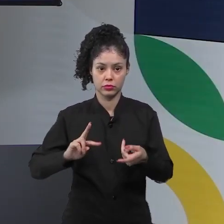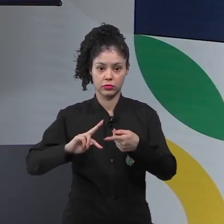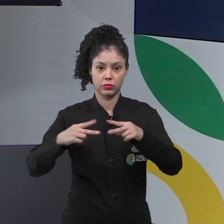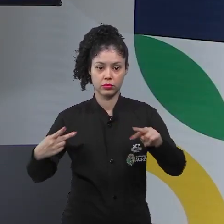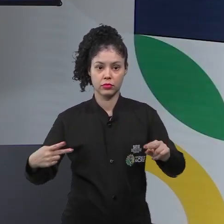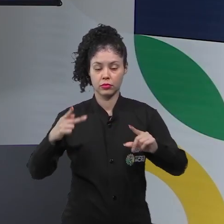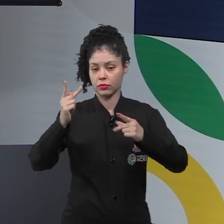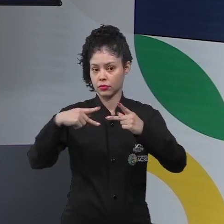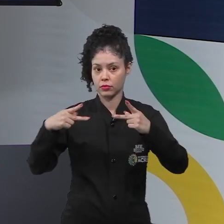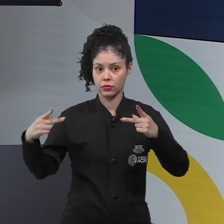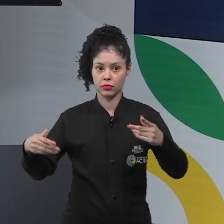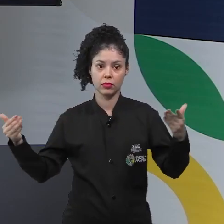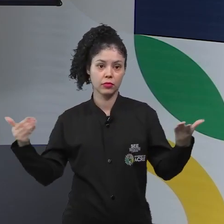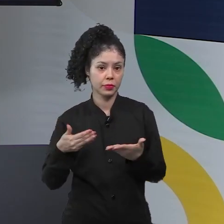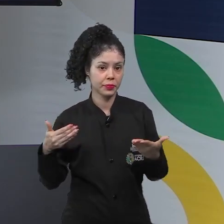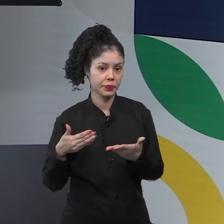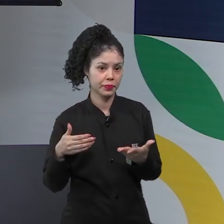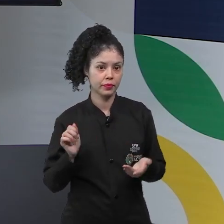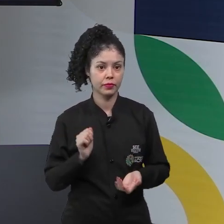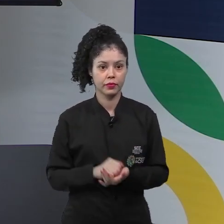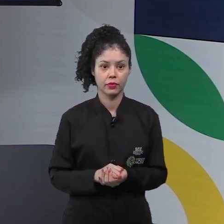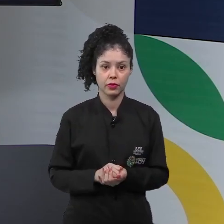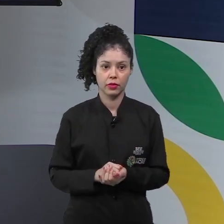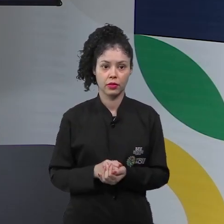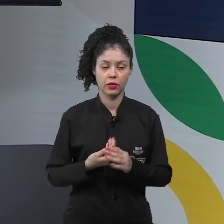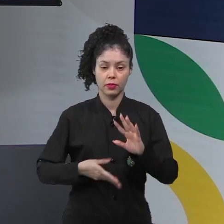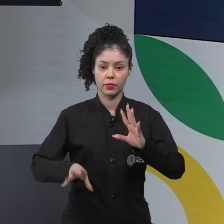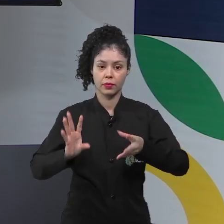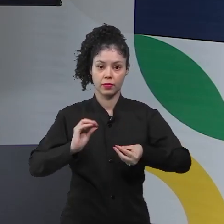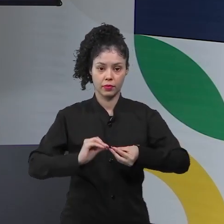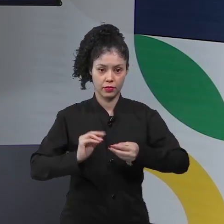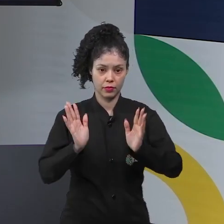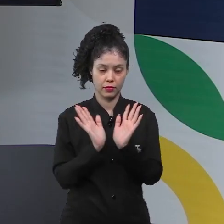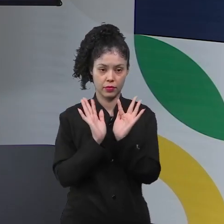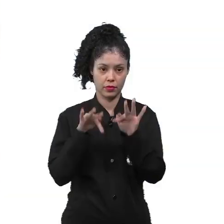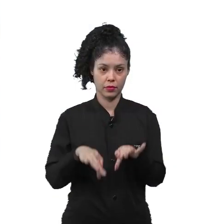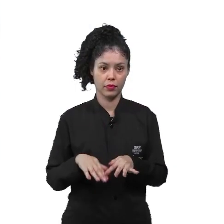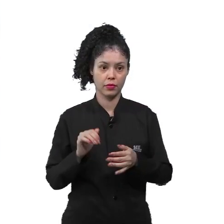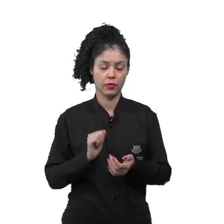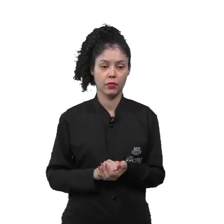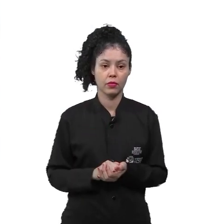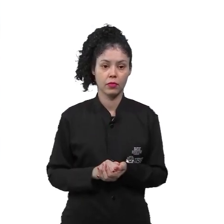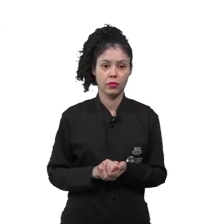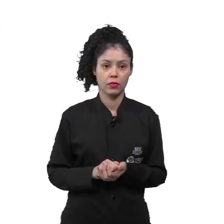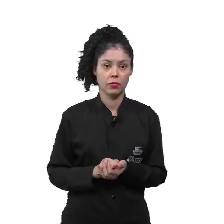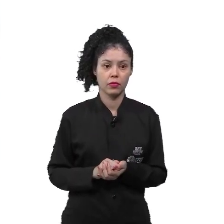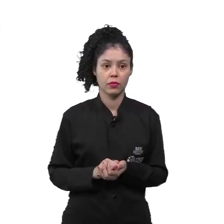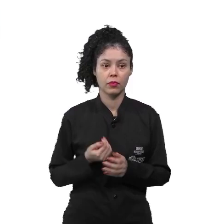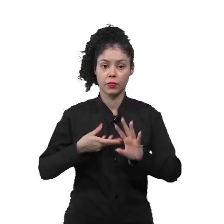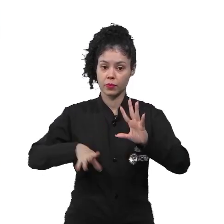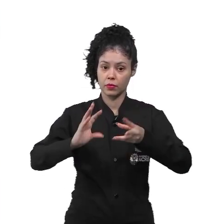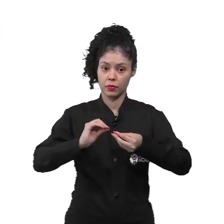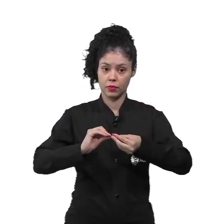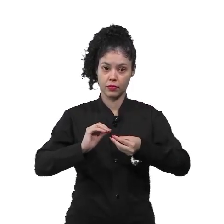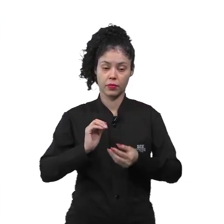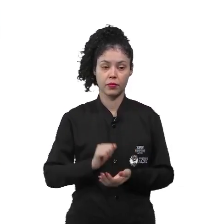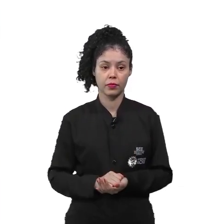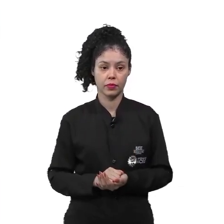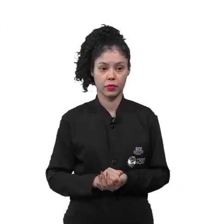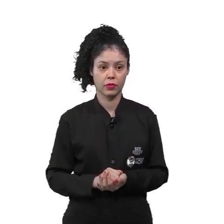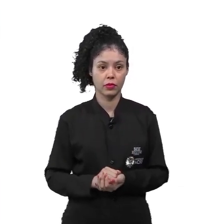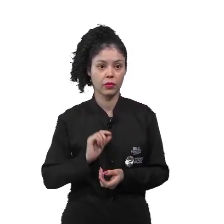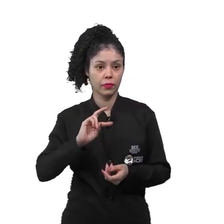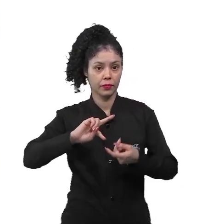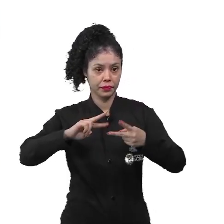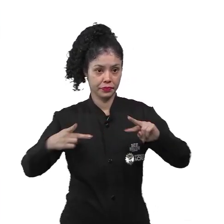proteínas. E agora, gente, vamos fechar aqui essa parte aqui do DNA falando um resumo a respeito dele. Então,